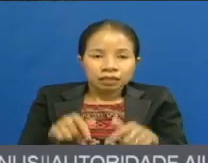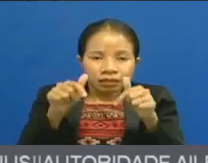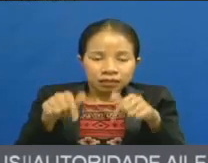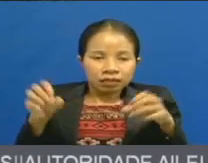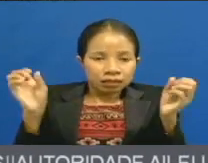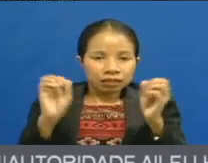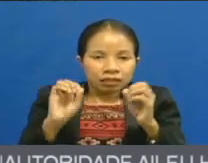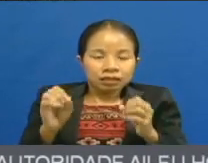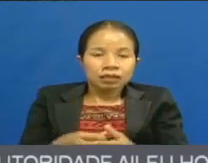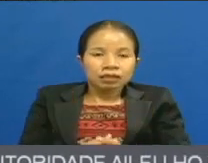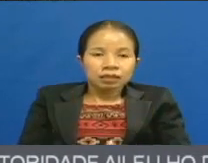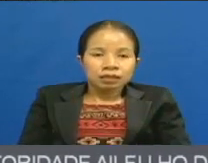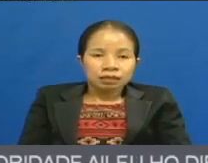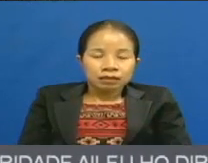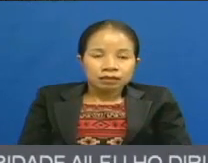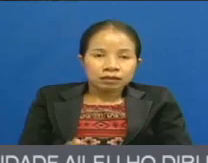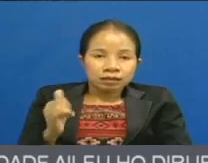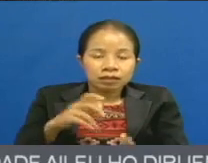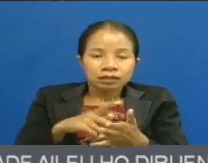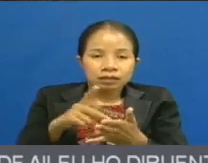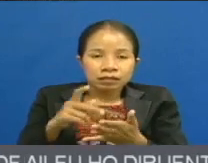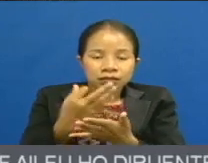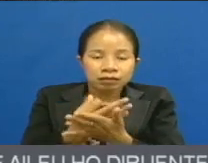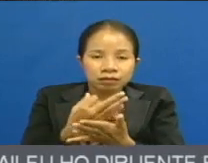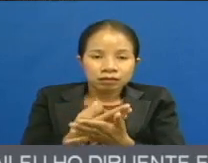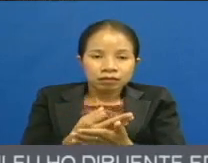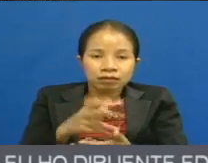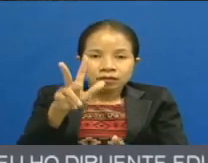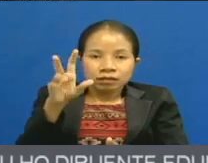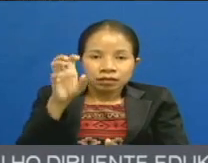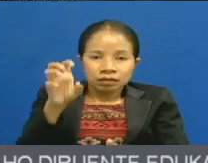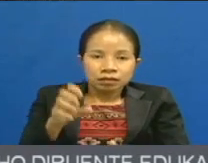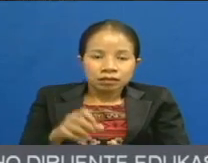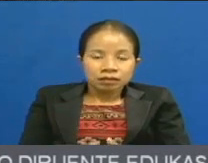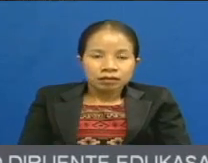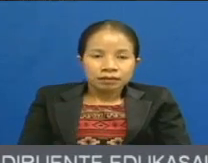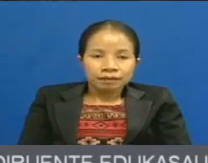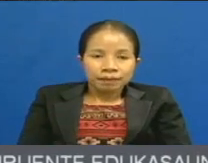to kubik antau sira selu ho montante 300 ba